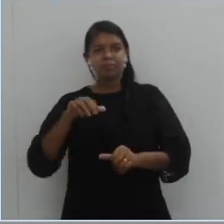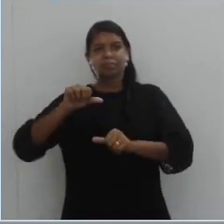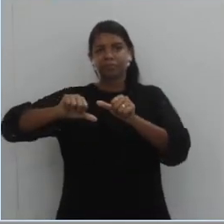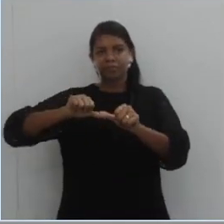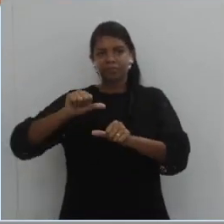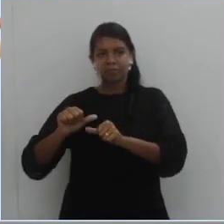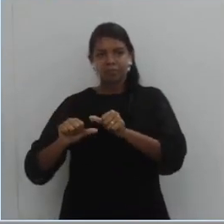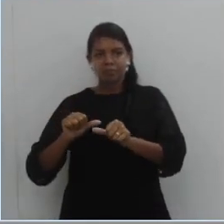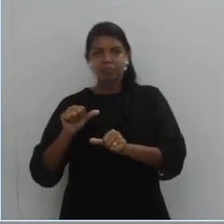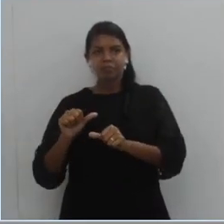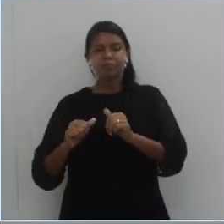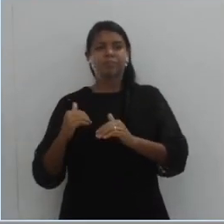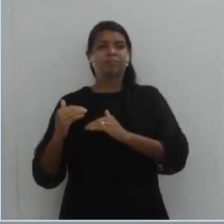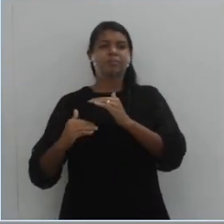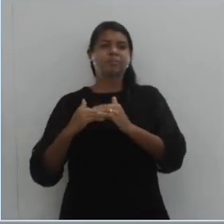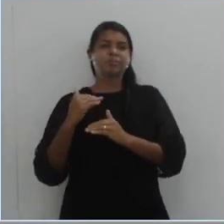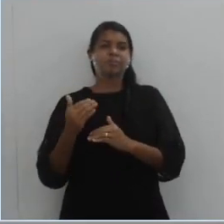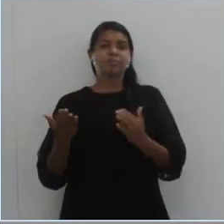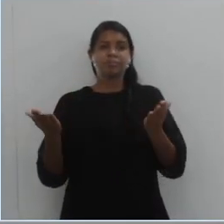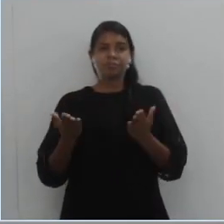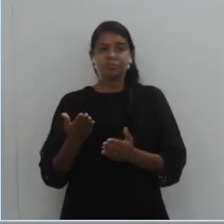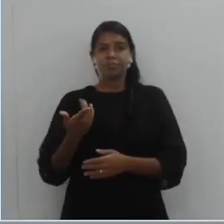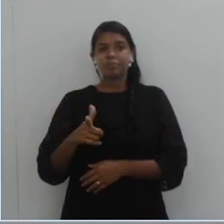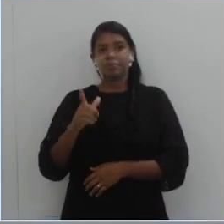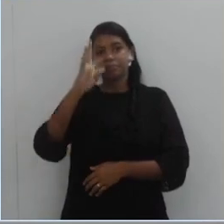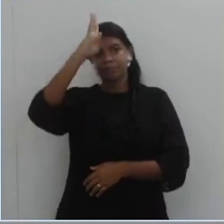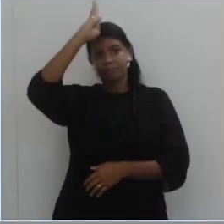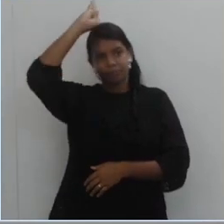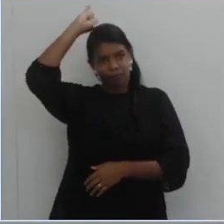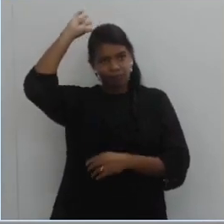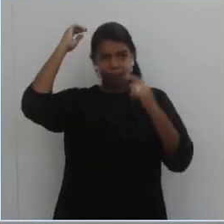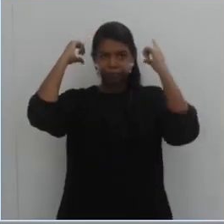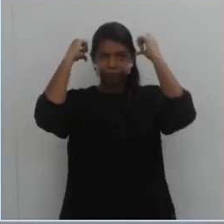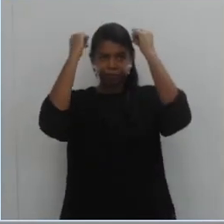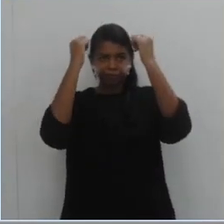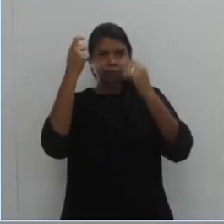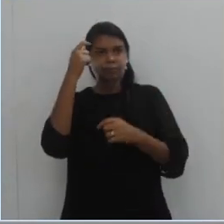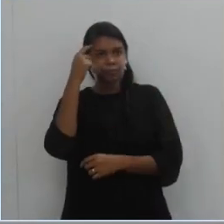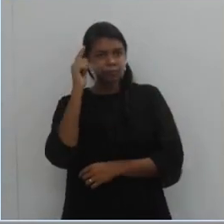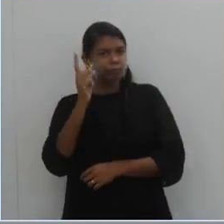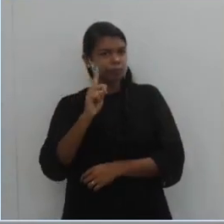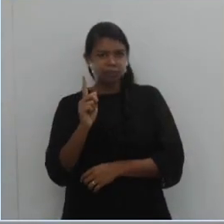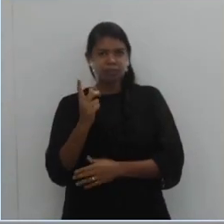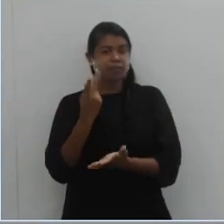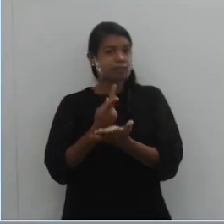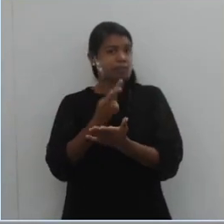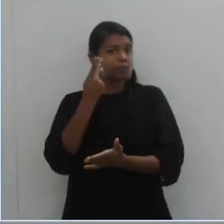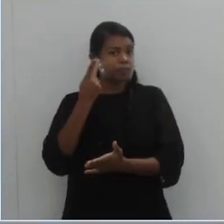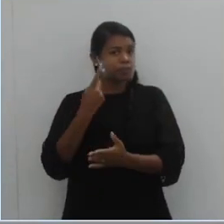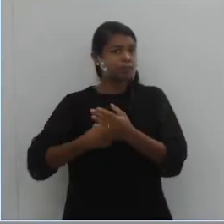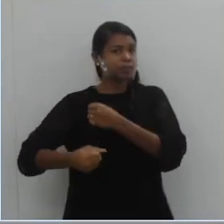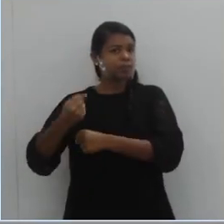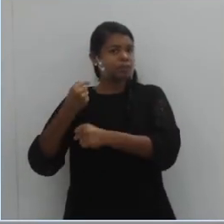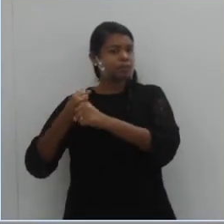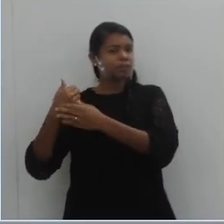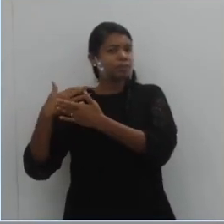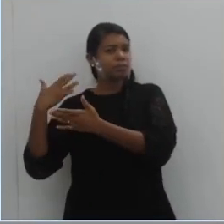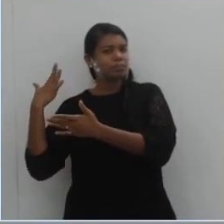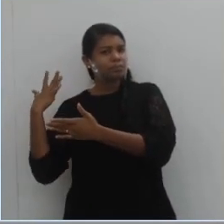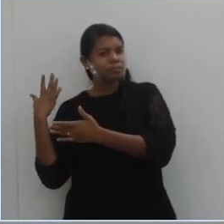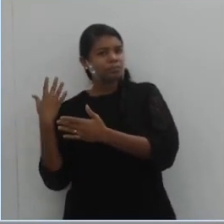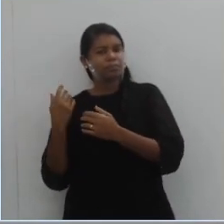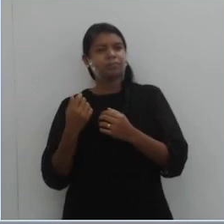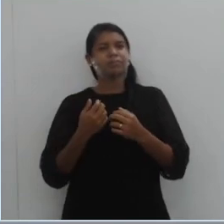transformações. Então, hoje, nem Roma, nem Grécia pensa assim, não. Isso é lá atrás, tá certo? E aí a coisa vai piorar